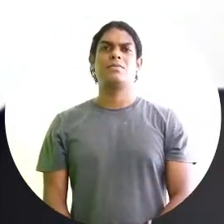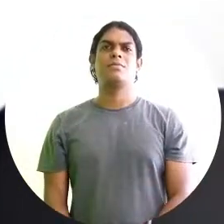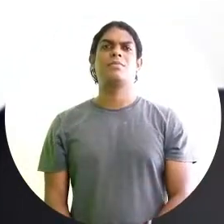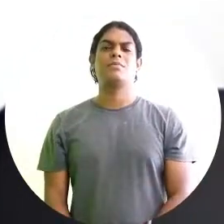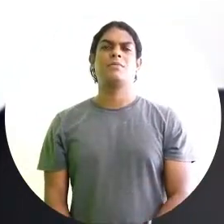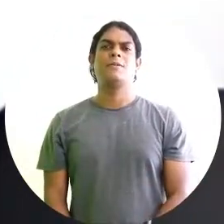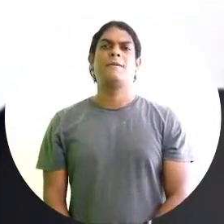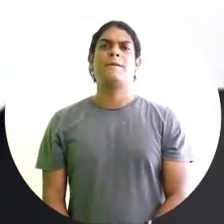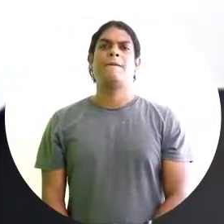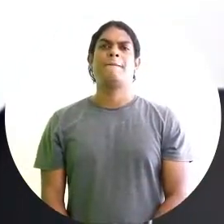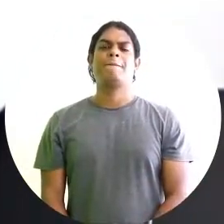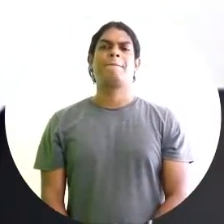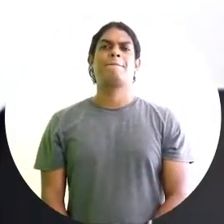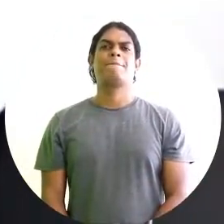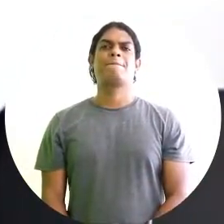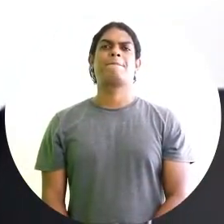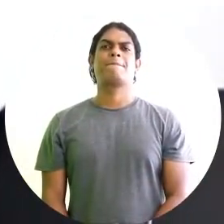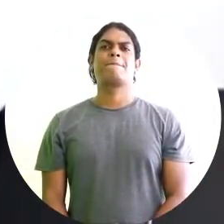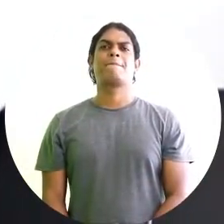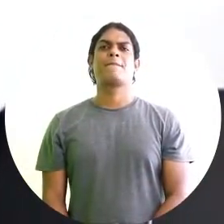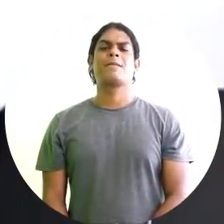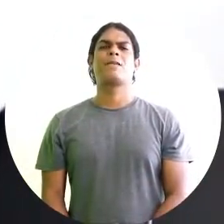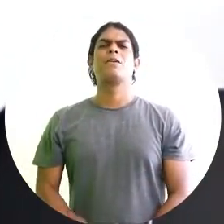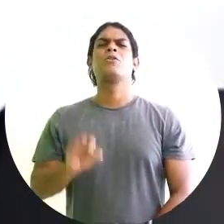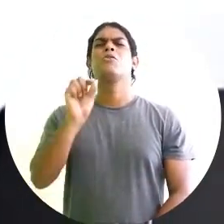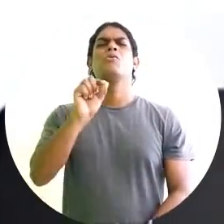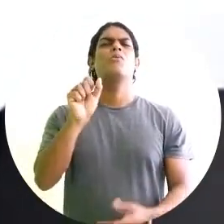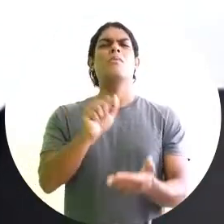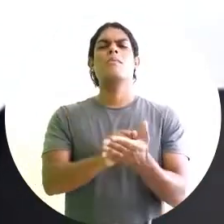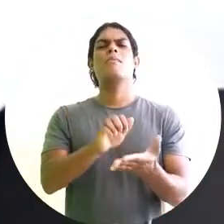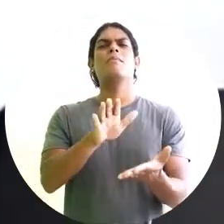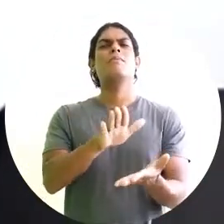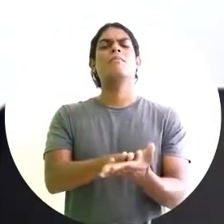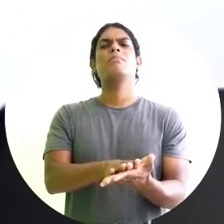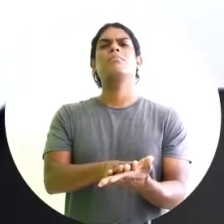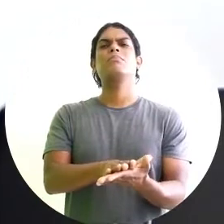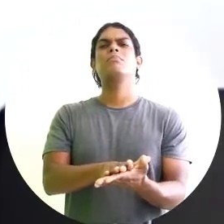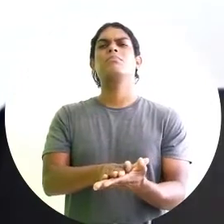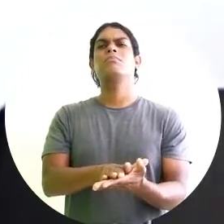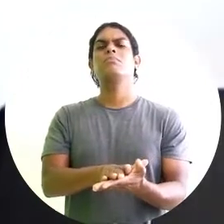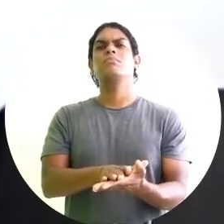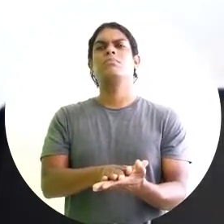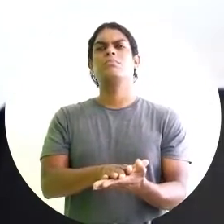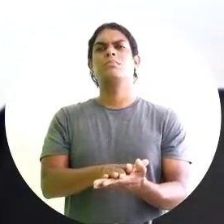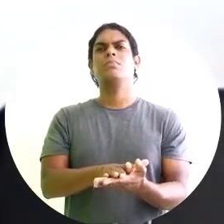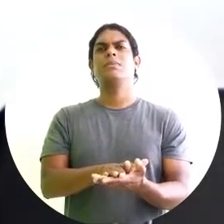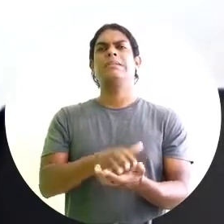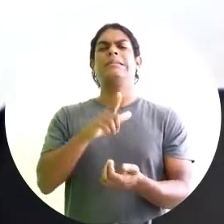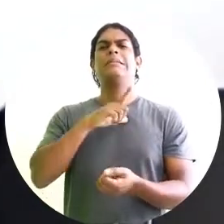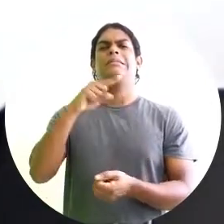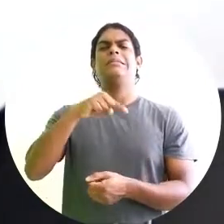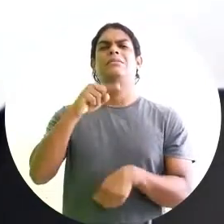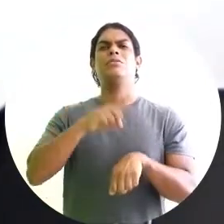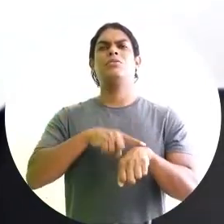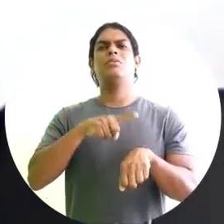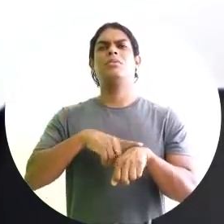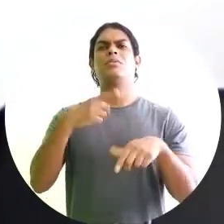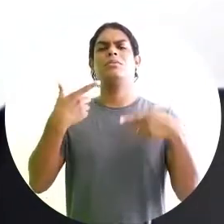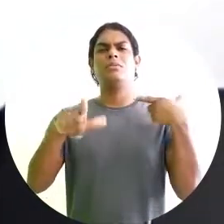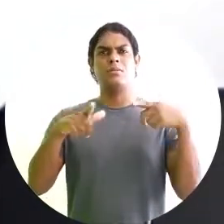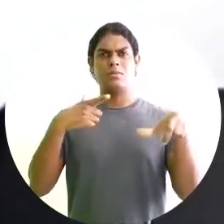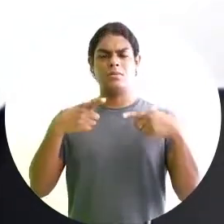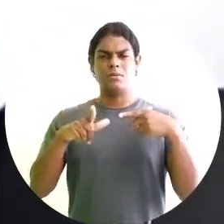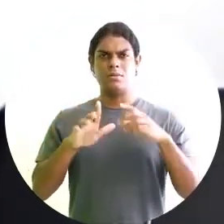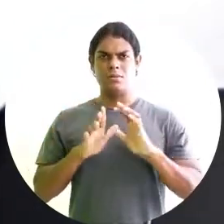revezamento, certo? Vamos lá. Qual é a penalidade de exceder esse horário de trabalho?